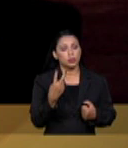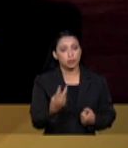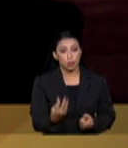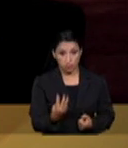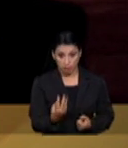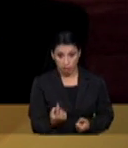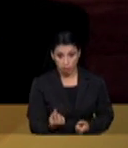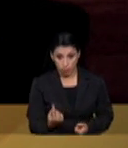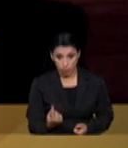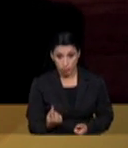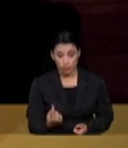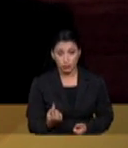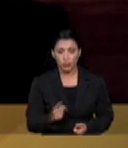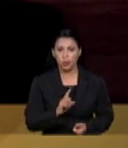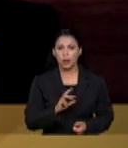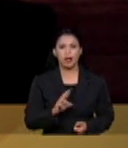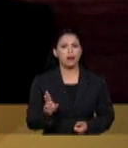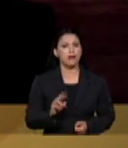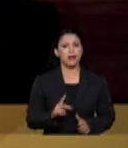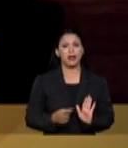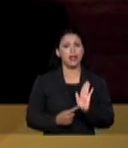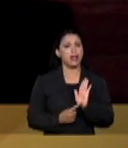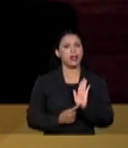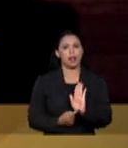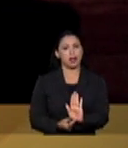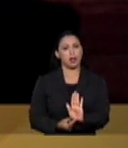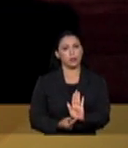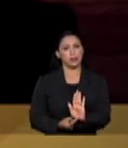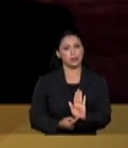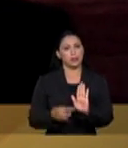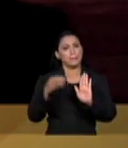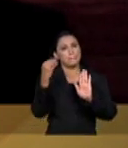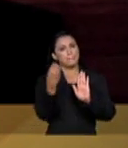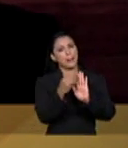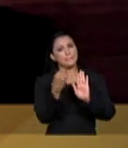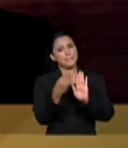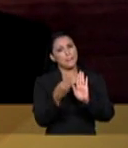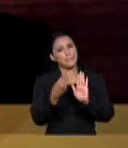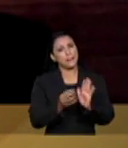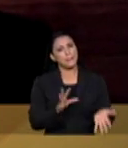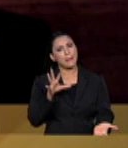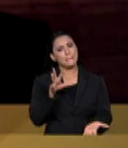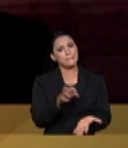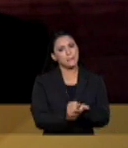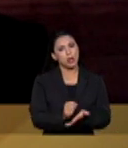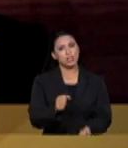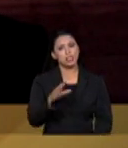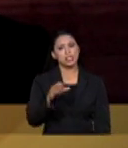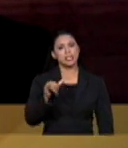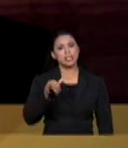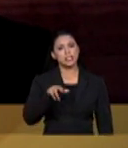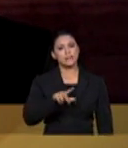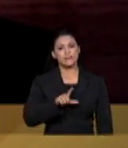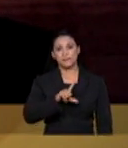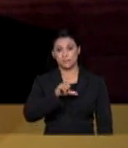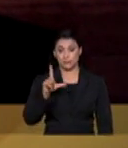e não apresenta os elementos da Posse civil